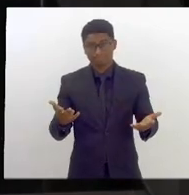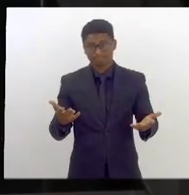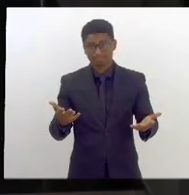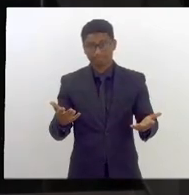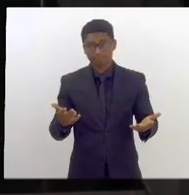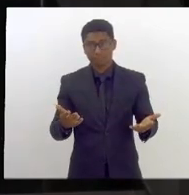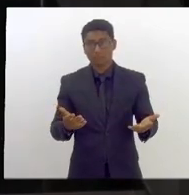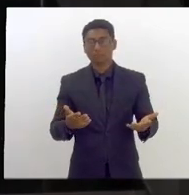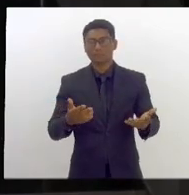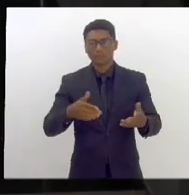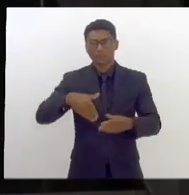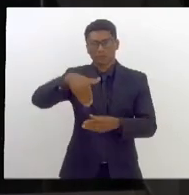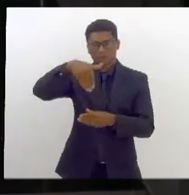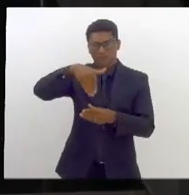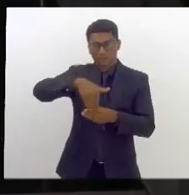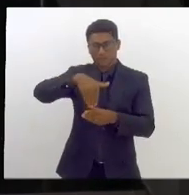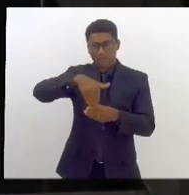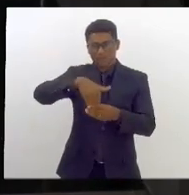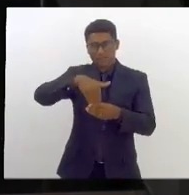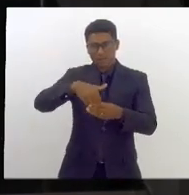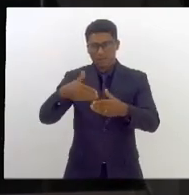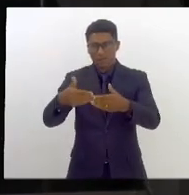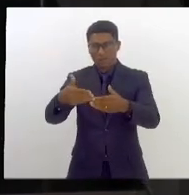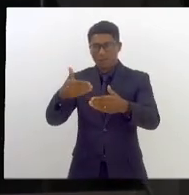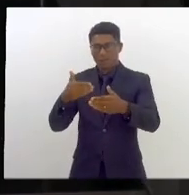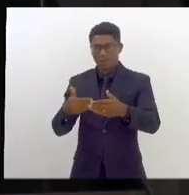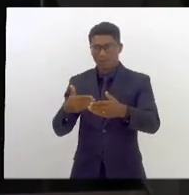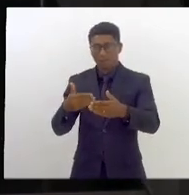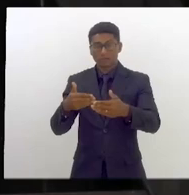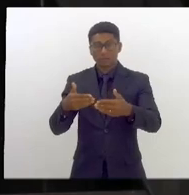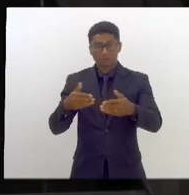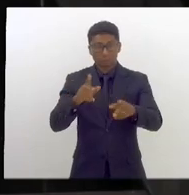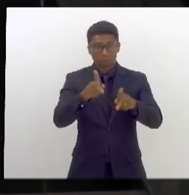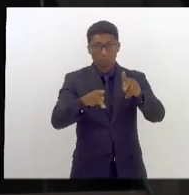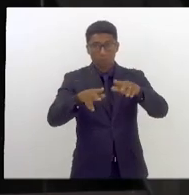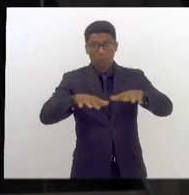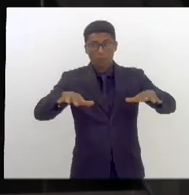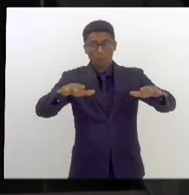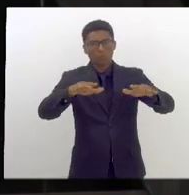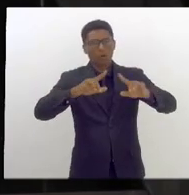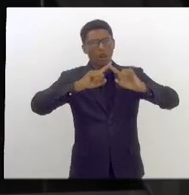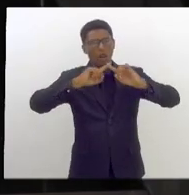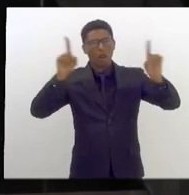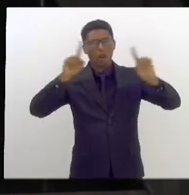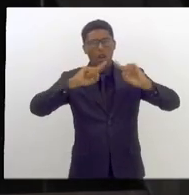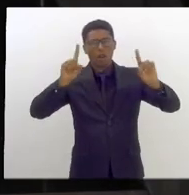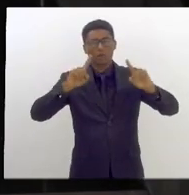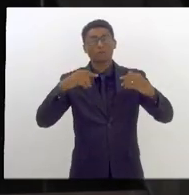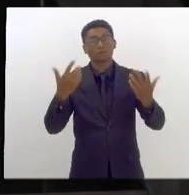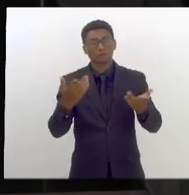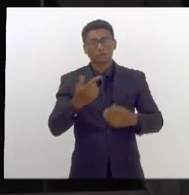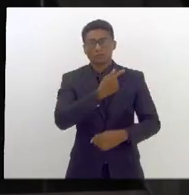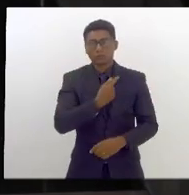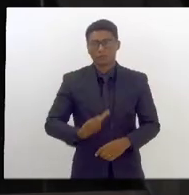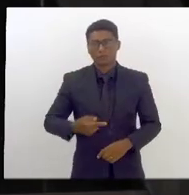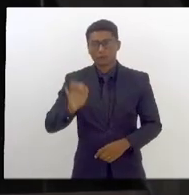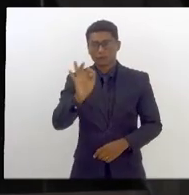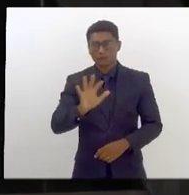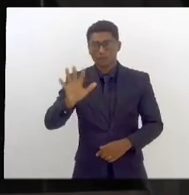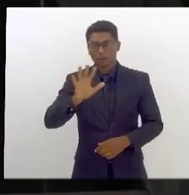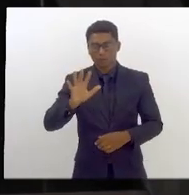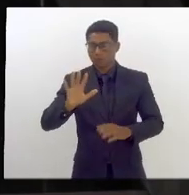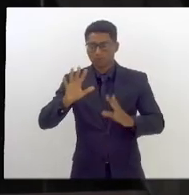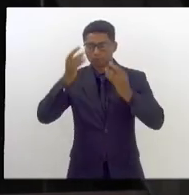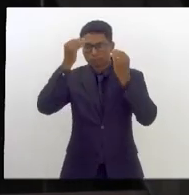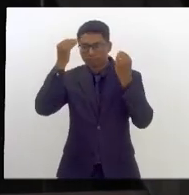as vésperas da eleição dada grita geral e temendo prejuízos eleitorais o governo federal e